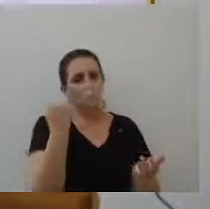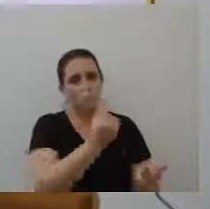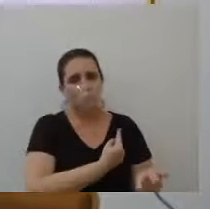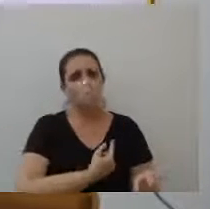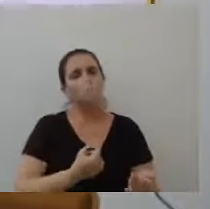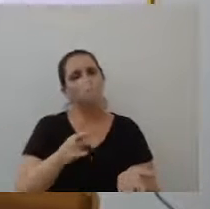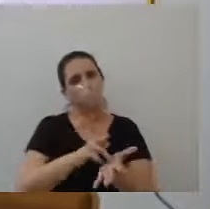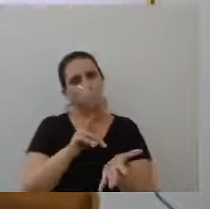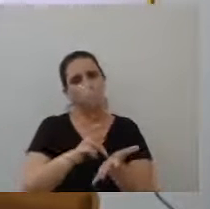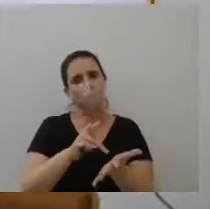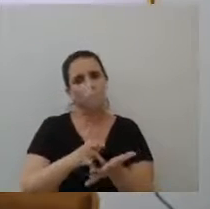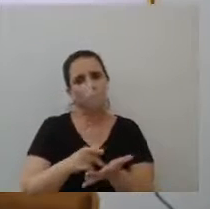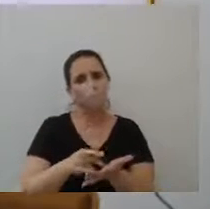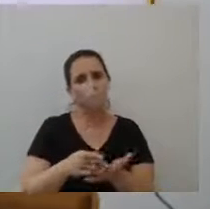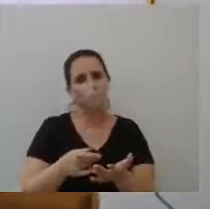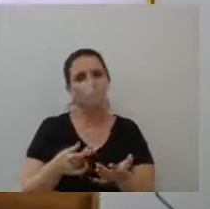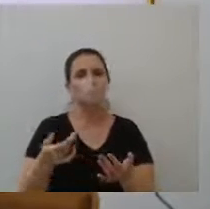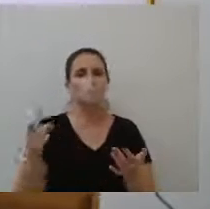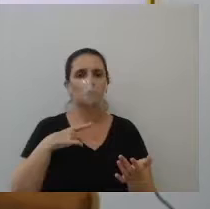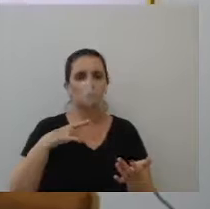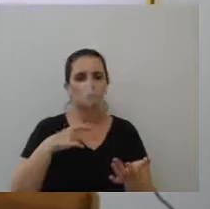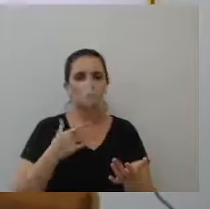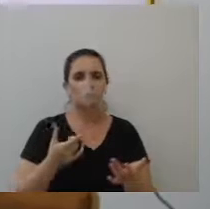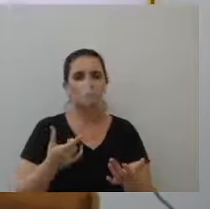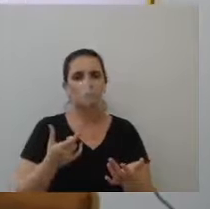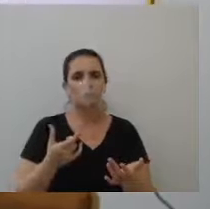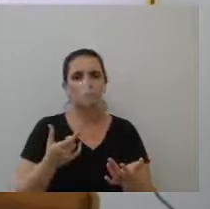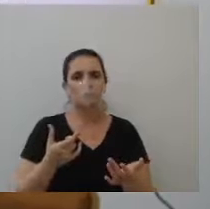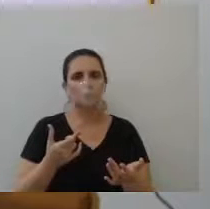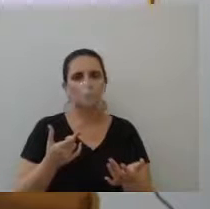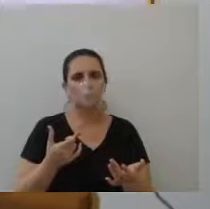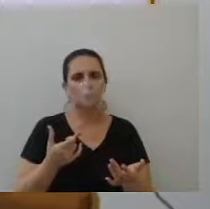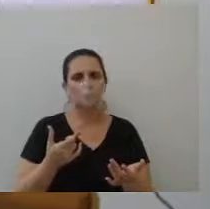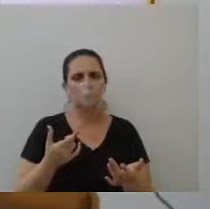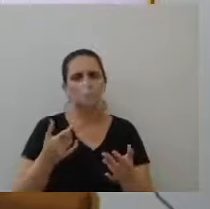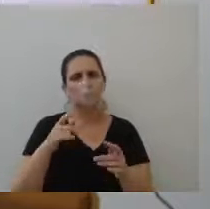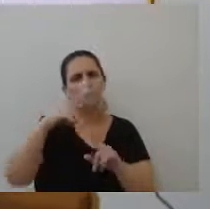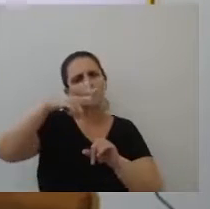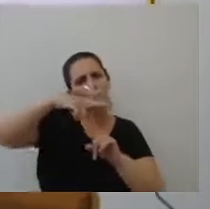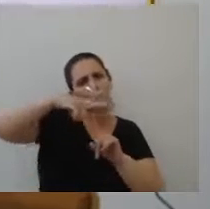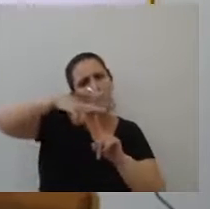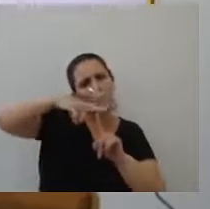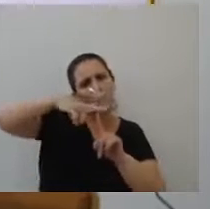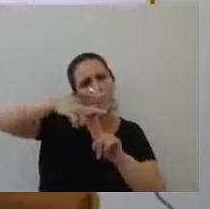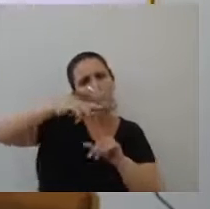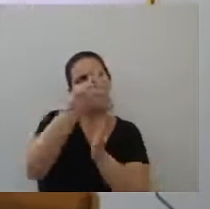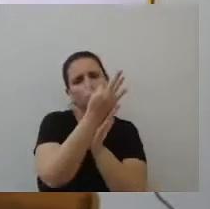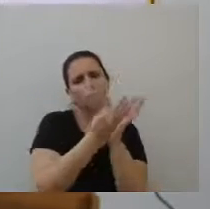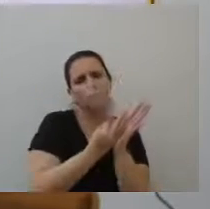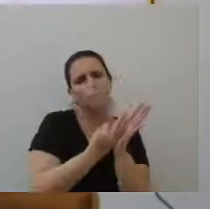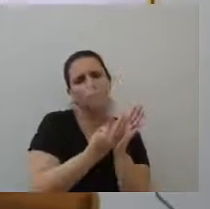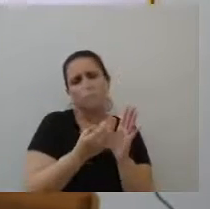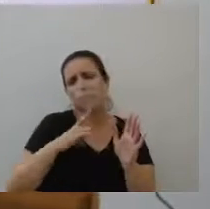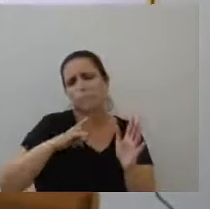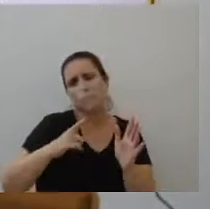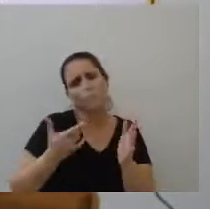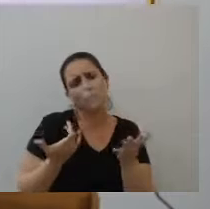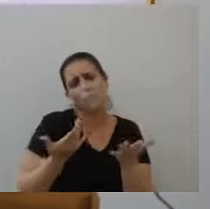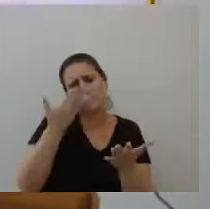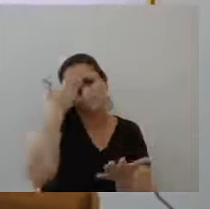bem. Trazendo aqui para mim novamente. Olha só. As fotos tinham